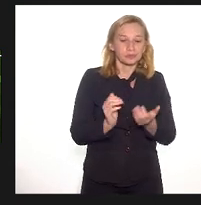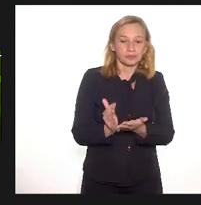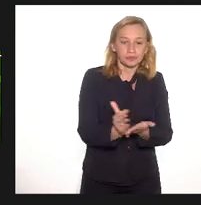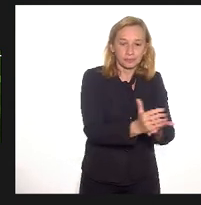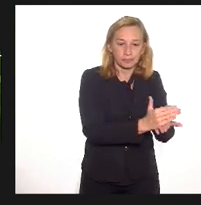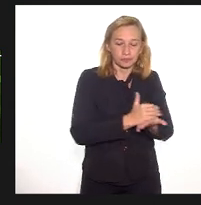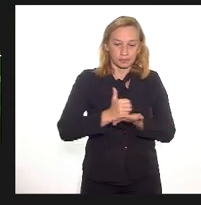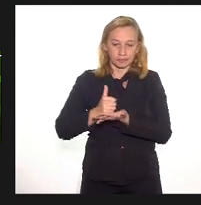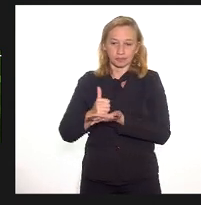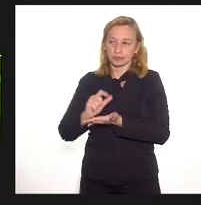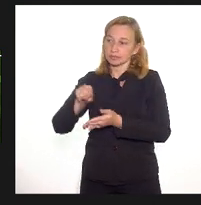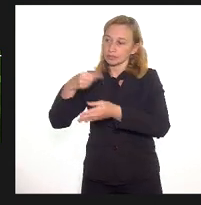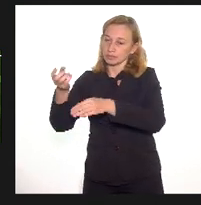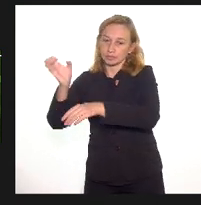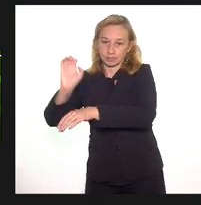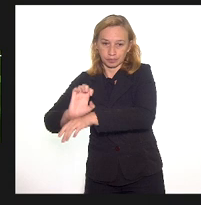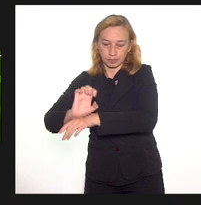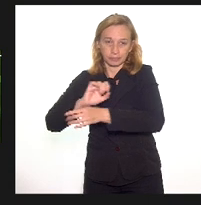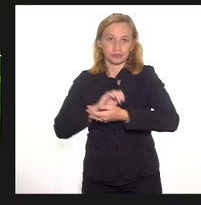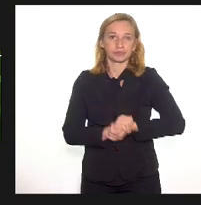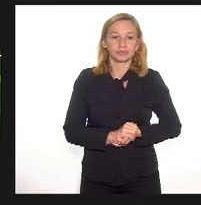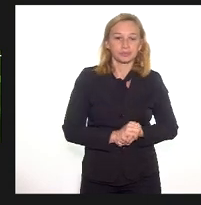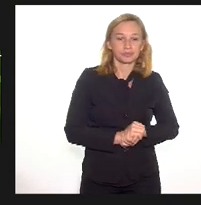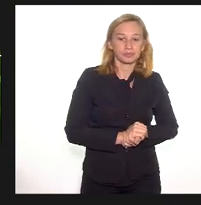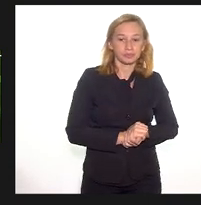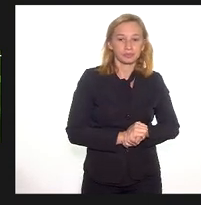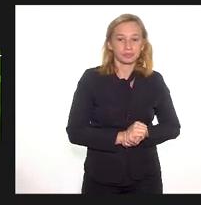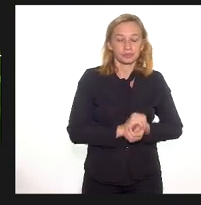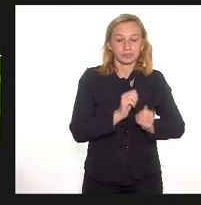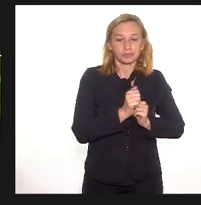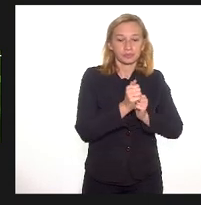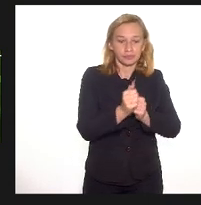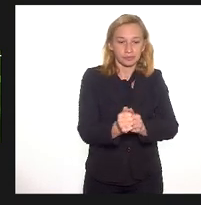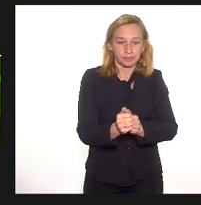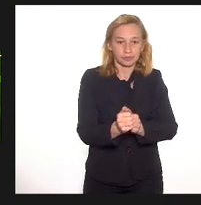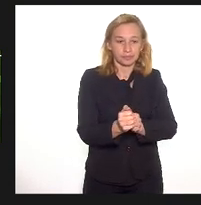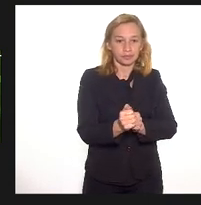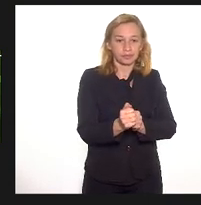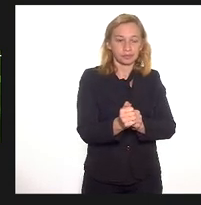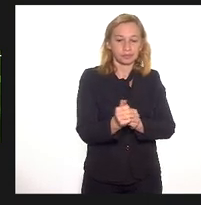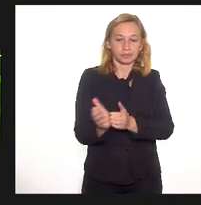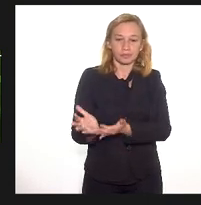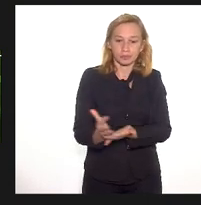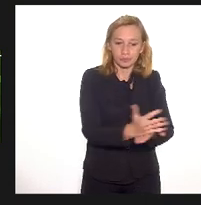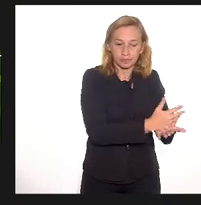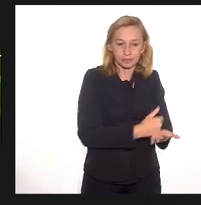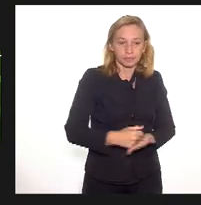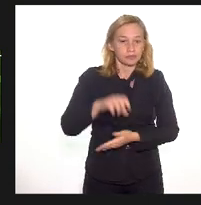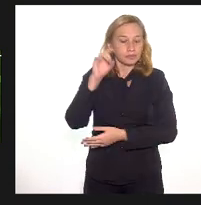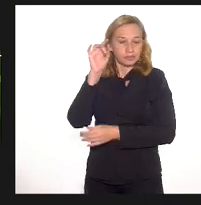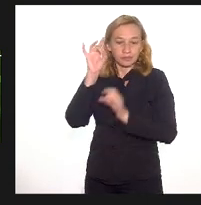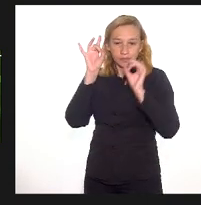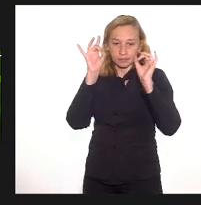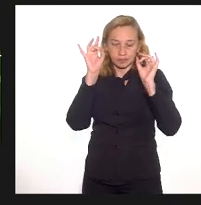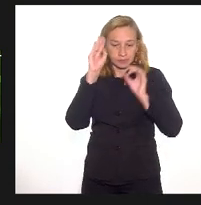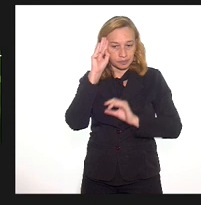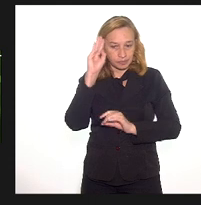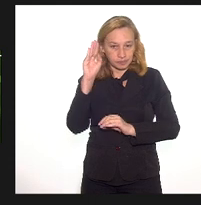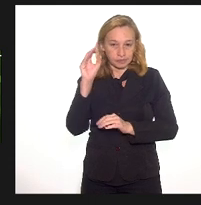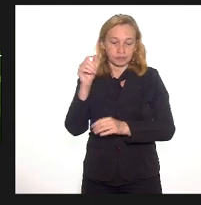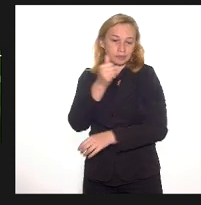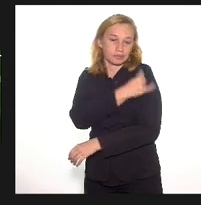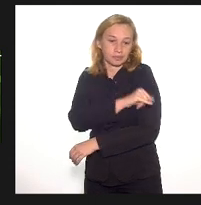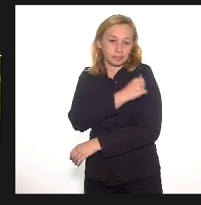dos estados, né? Deveria ser feito através de uma guia de recolhimento específica do estado do Rio de Janeiro, através de um DARJ, o que